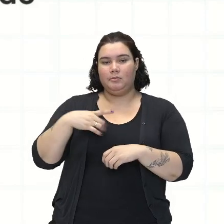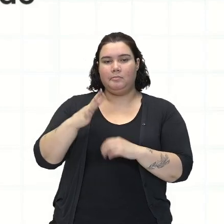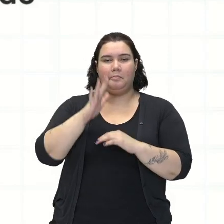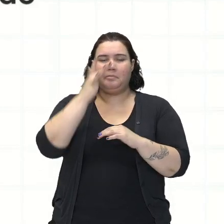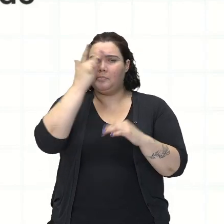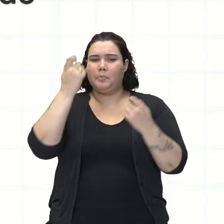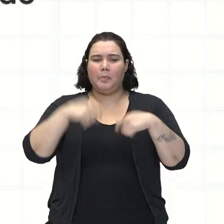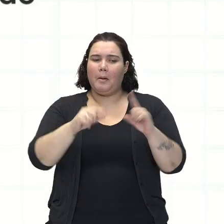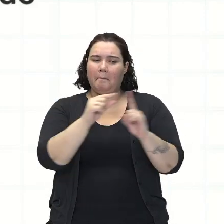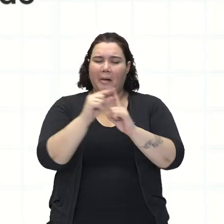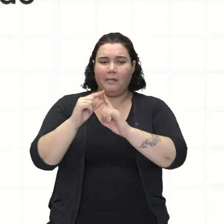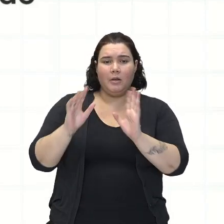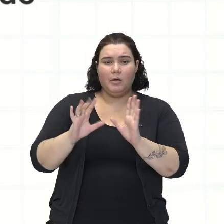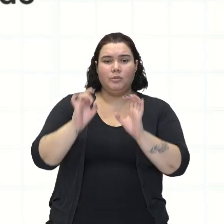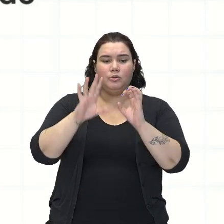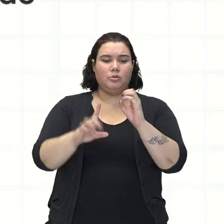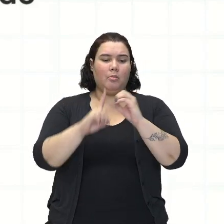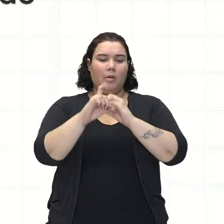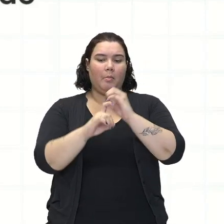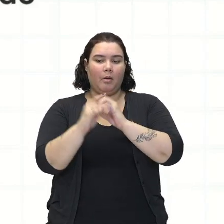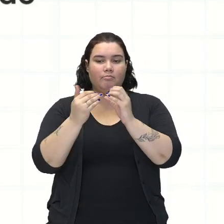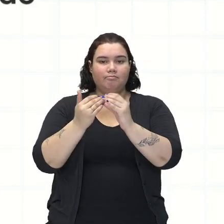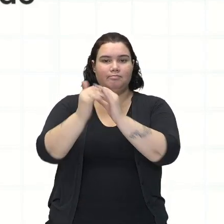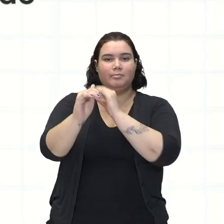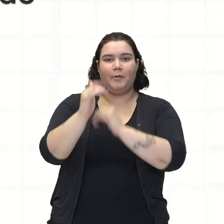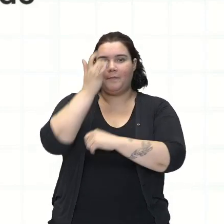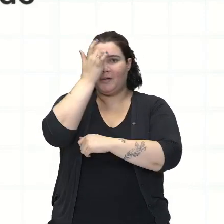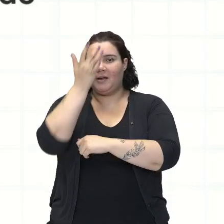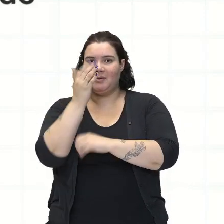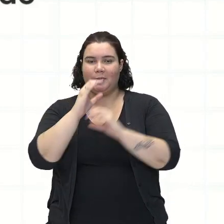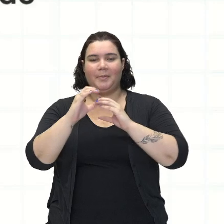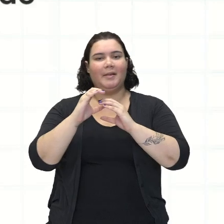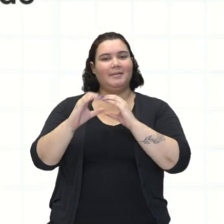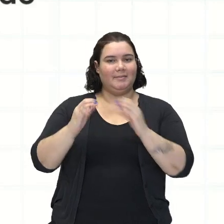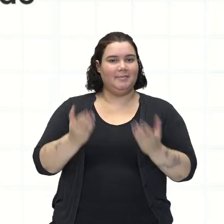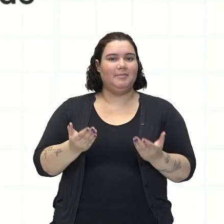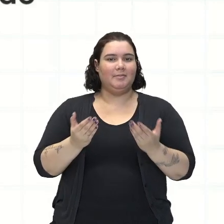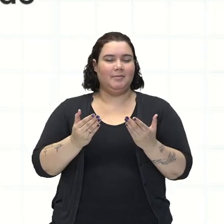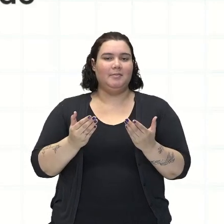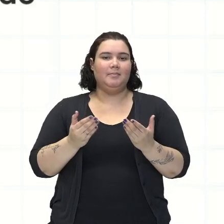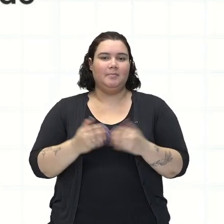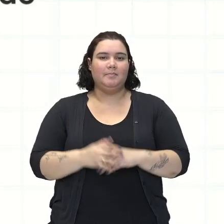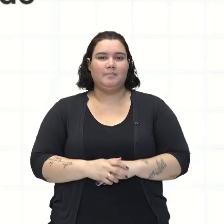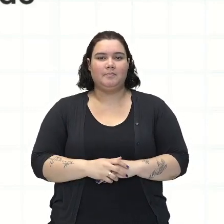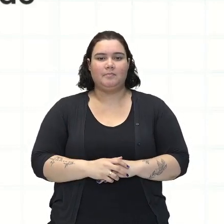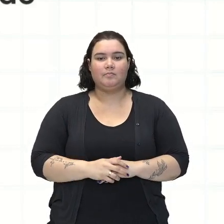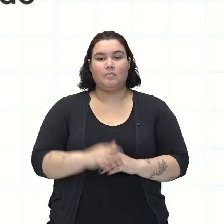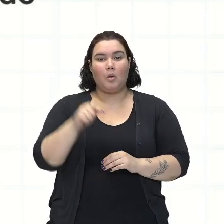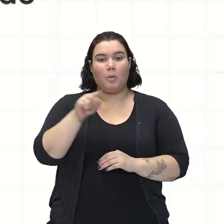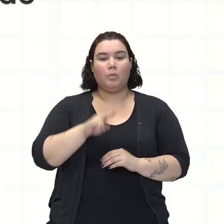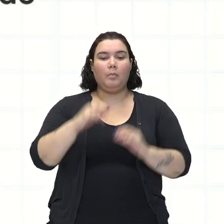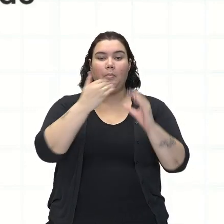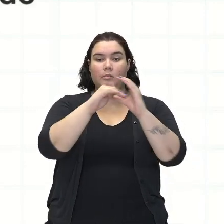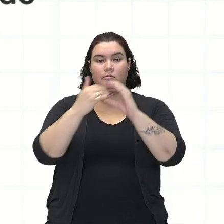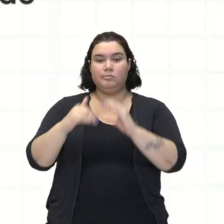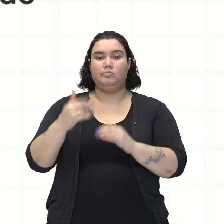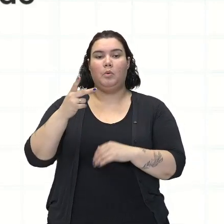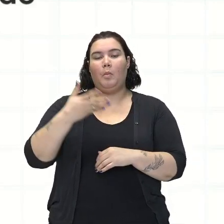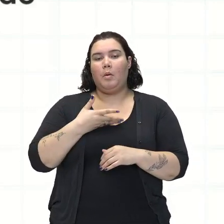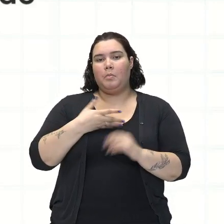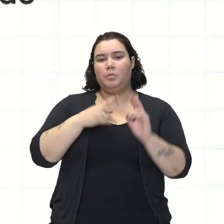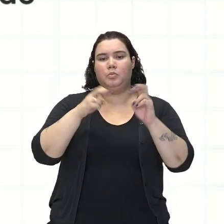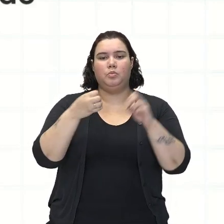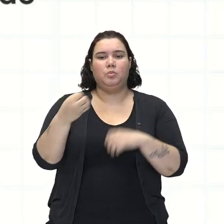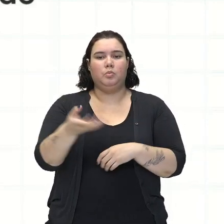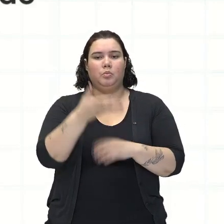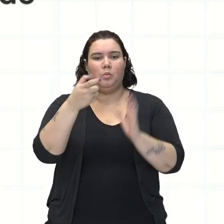colocar o emoji de sorriso para dizer que está satisfeito com alguma coisa. Então, enviar uma mensagem de texto para um amigo sobre um novo aplicativo, você pode incluir um emoji de sorriso para